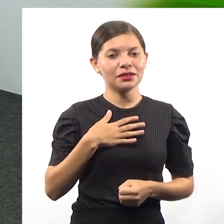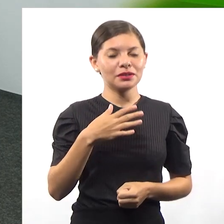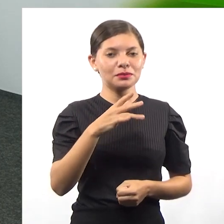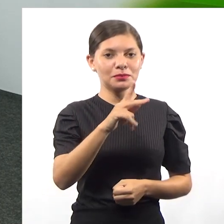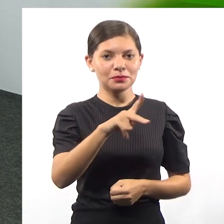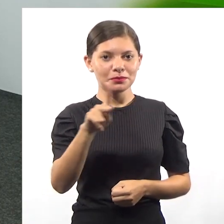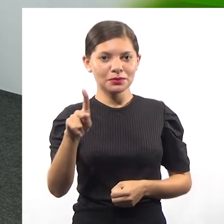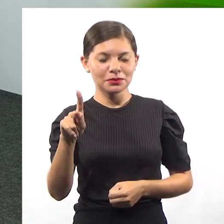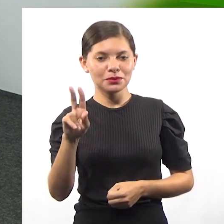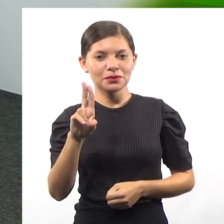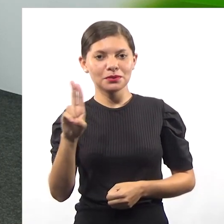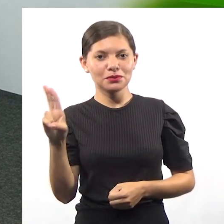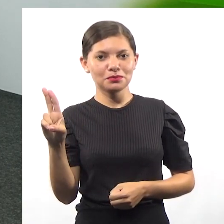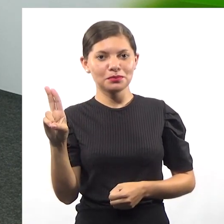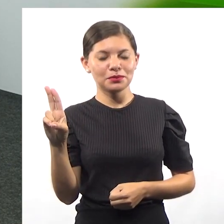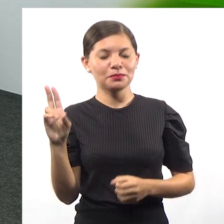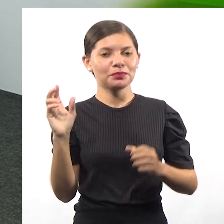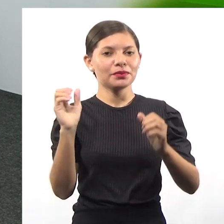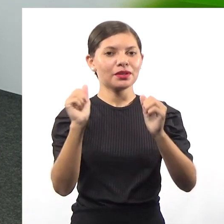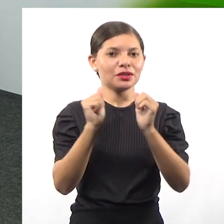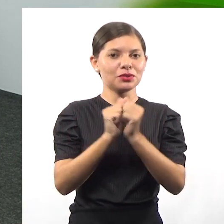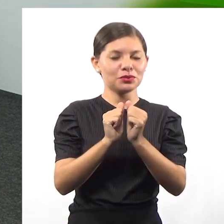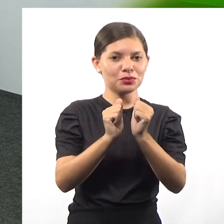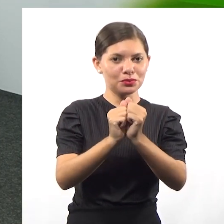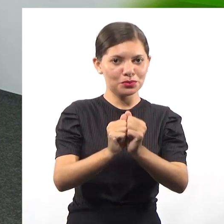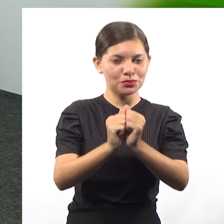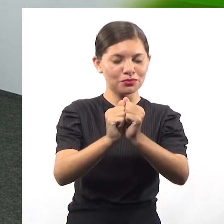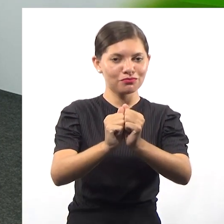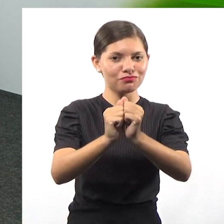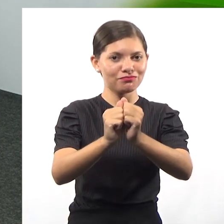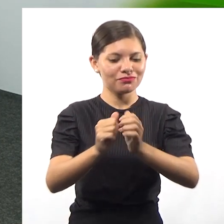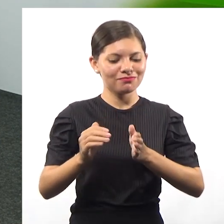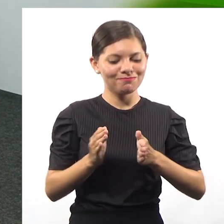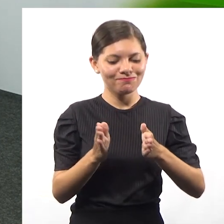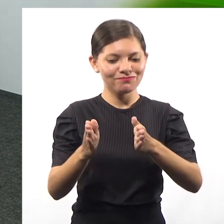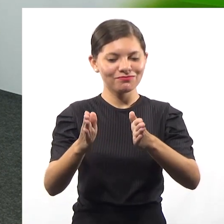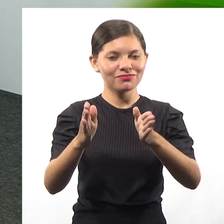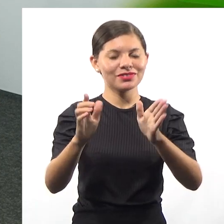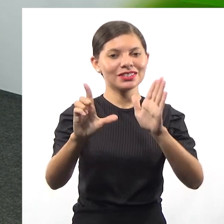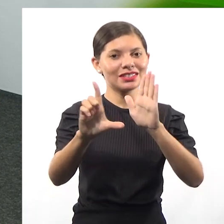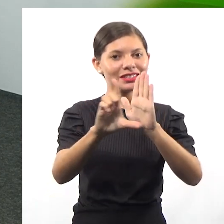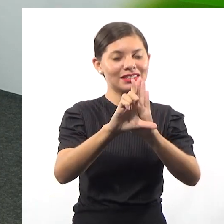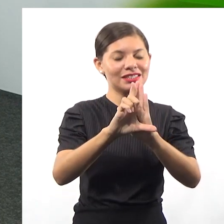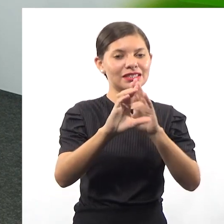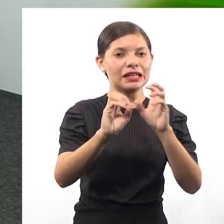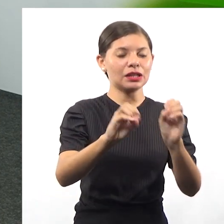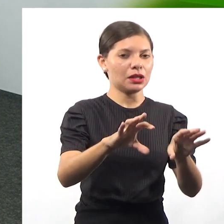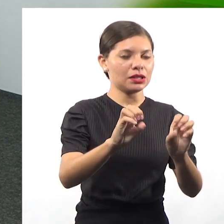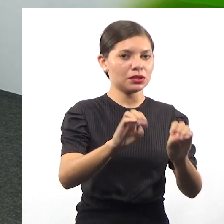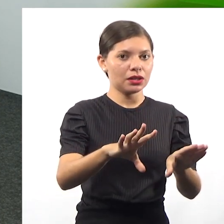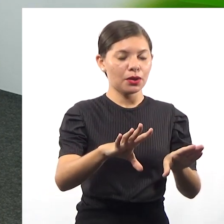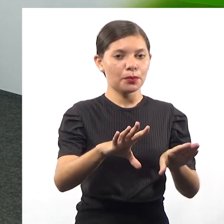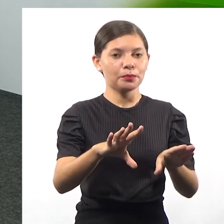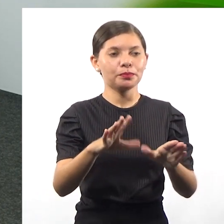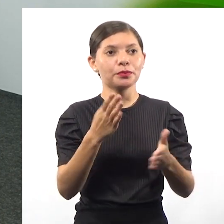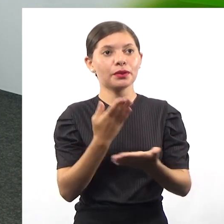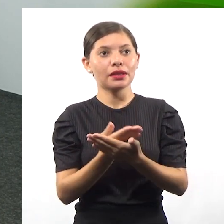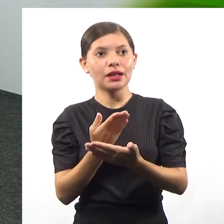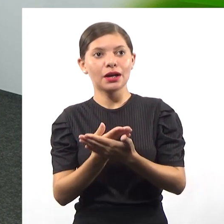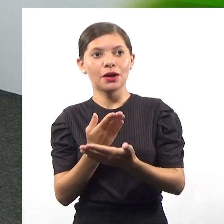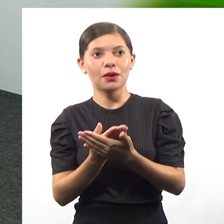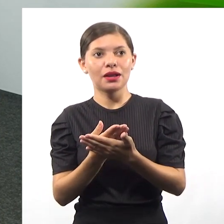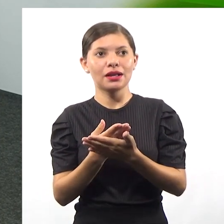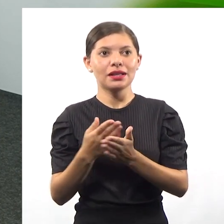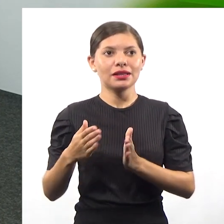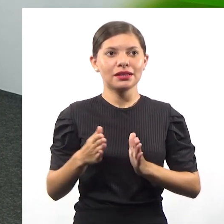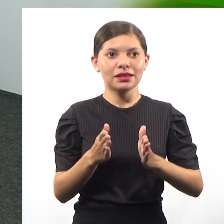professora Anabela Barbosa. E juntinhos vamos nessa jornada de legislação educacional no episódio